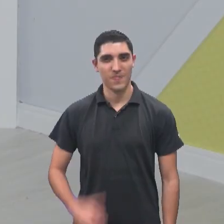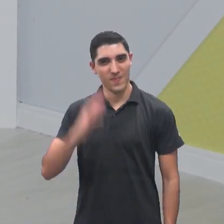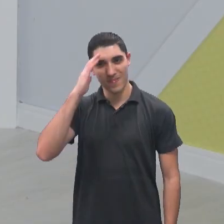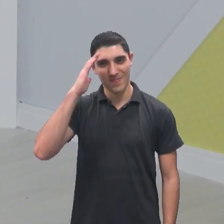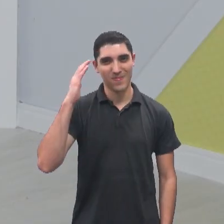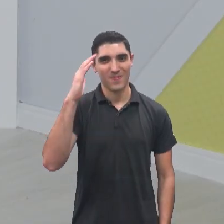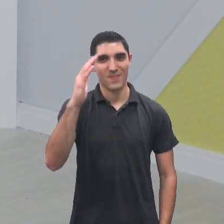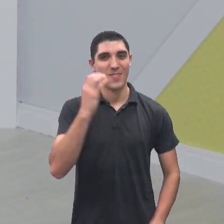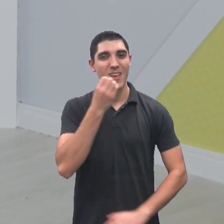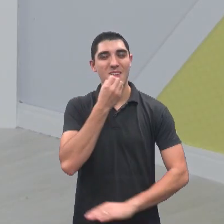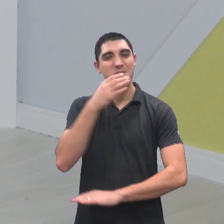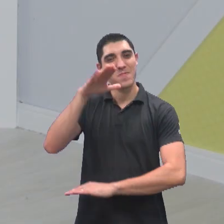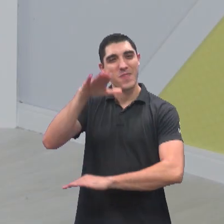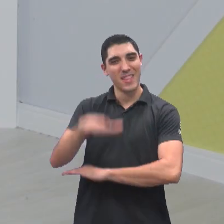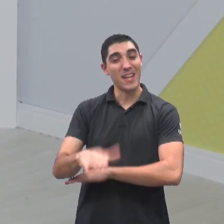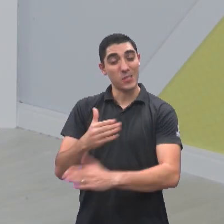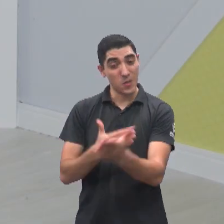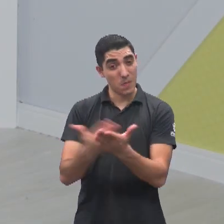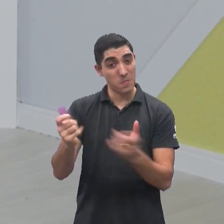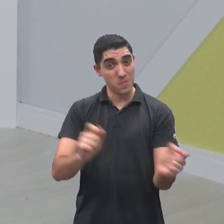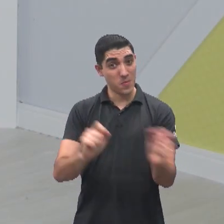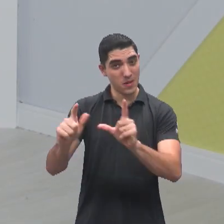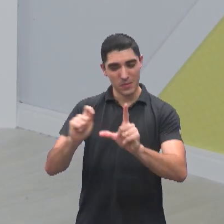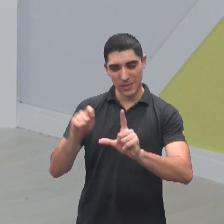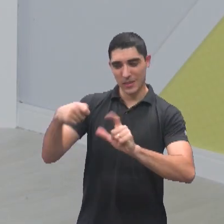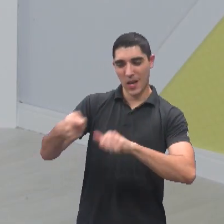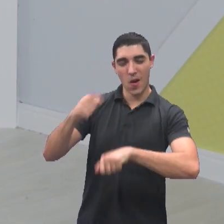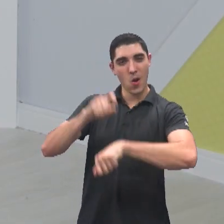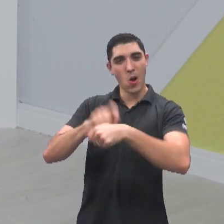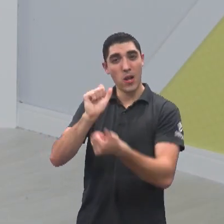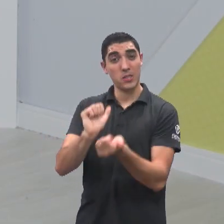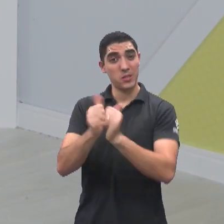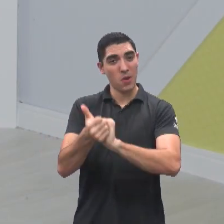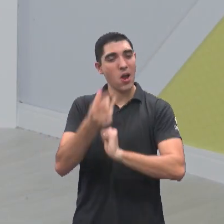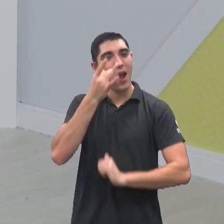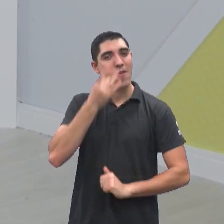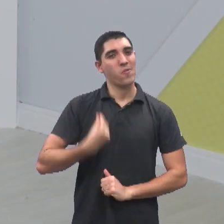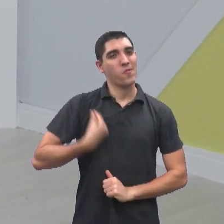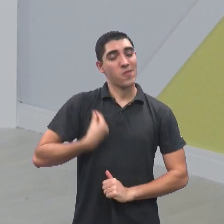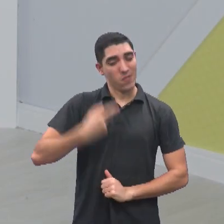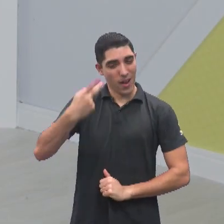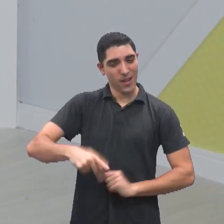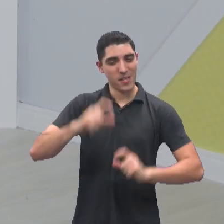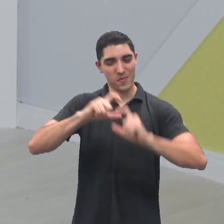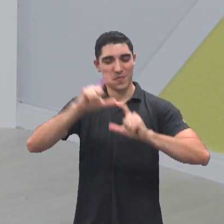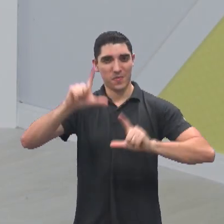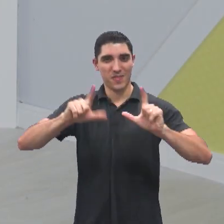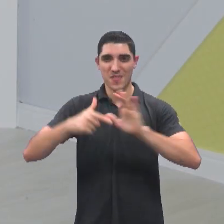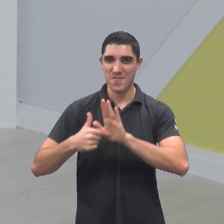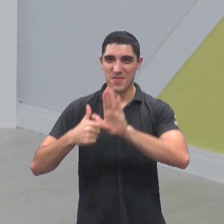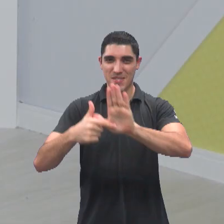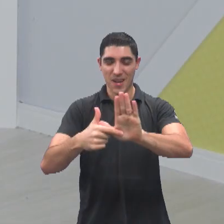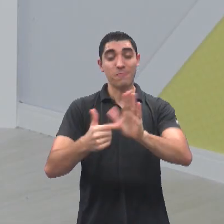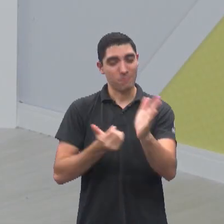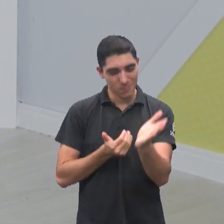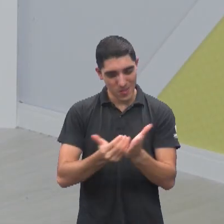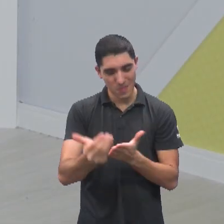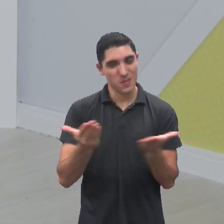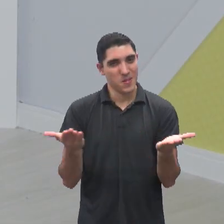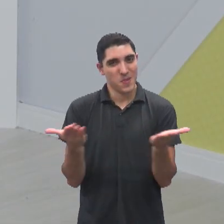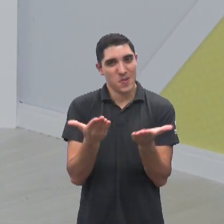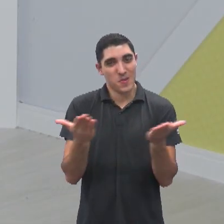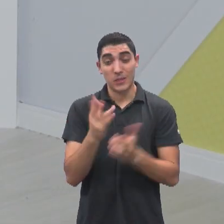galera, uma boa tarde para você. Está começando ao vivaço o programa Hora do Esporte aqui na tela da TV Câmara de São José dos Campos. Estamos